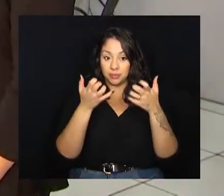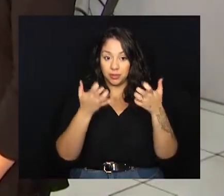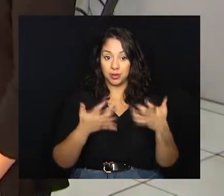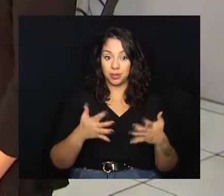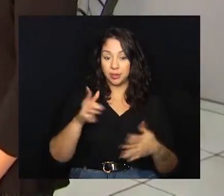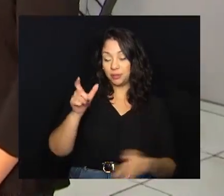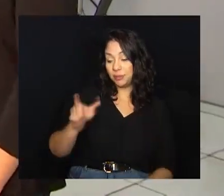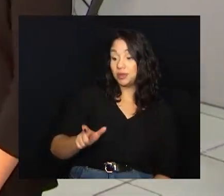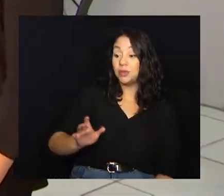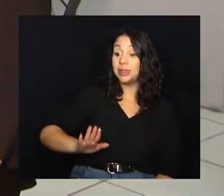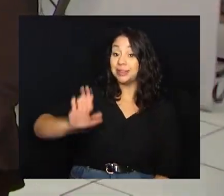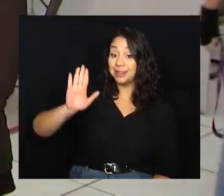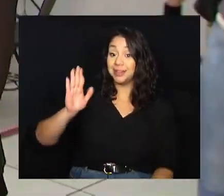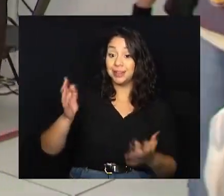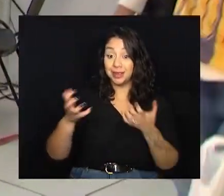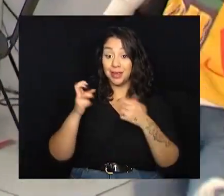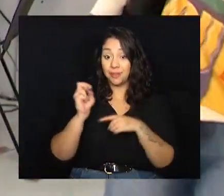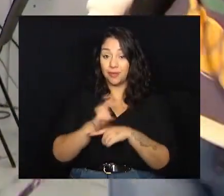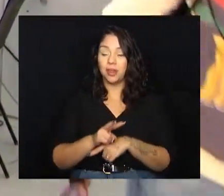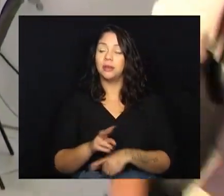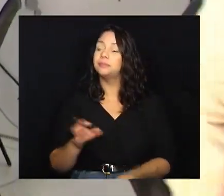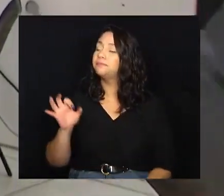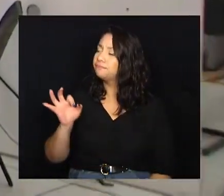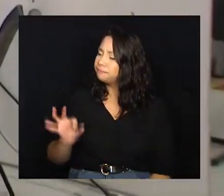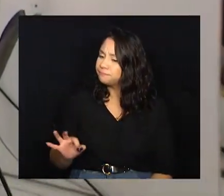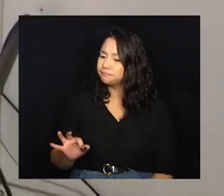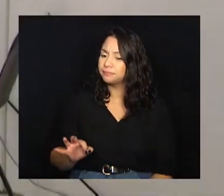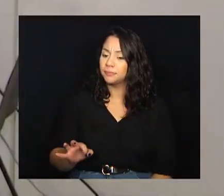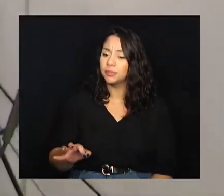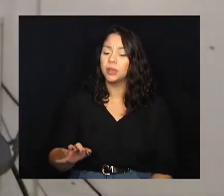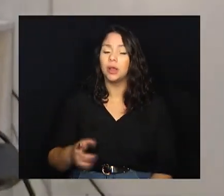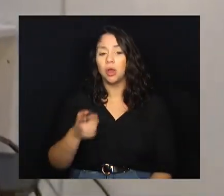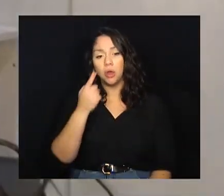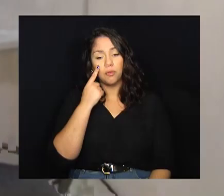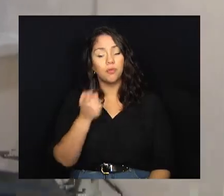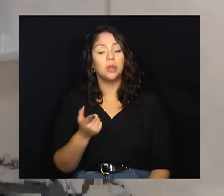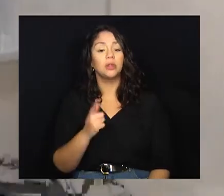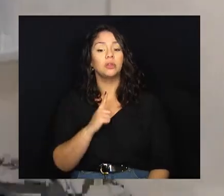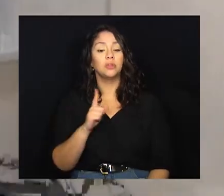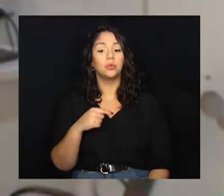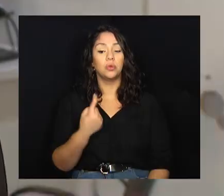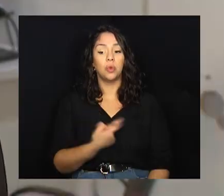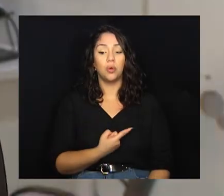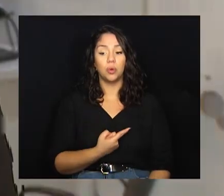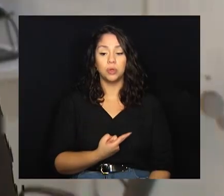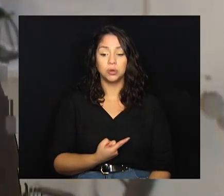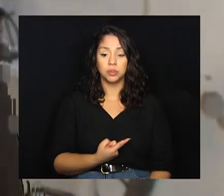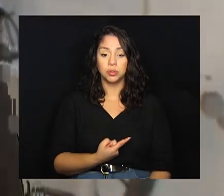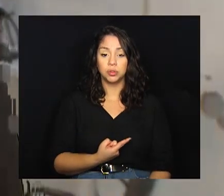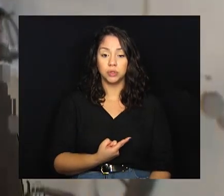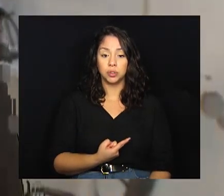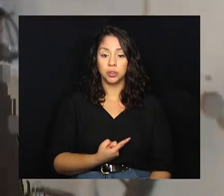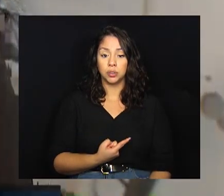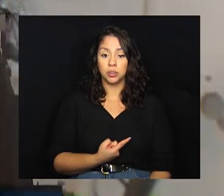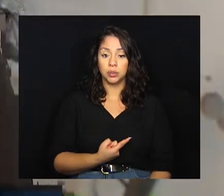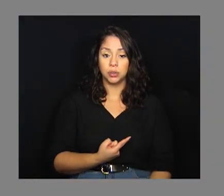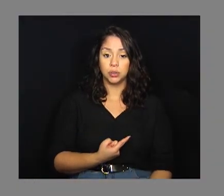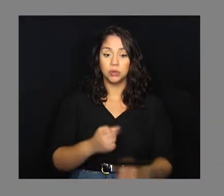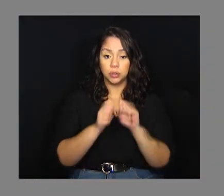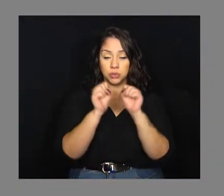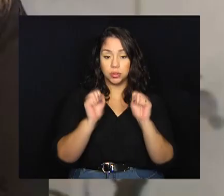a vaga né Camila Com certeza André veja só nós operamos o Sistema Nacional de Emprego sim né